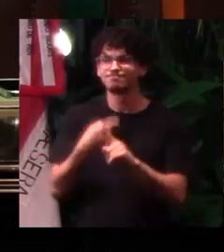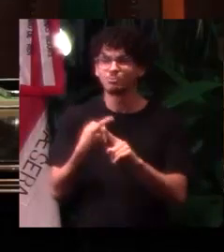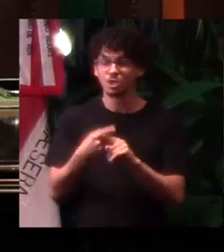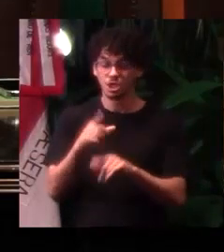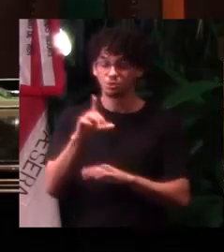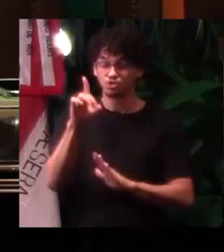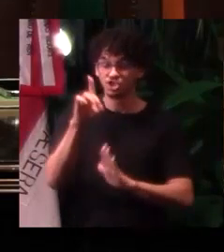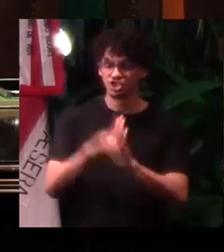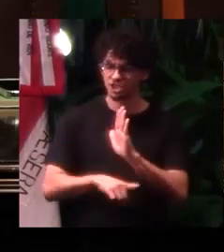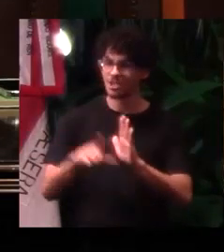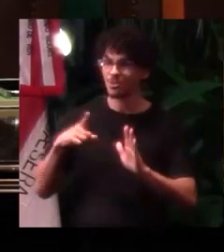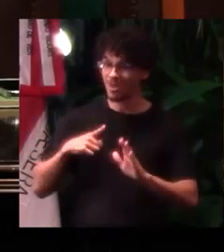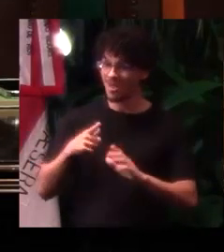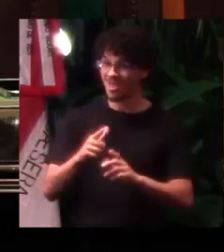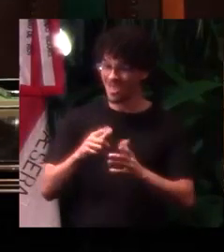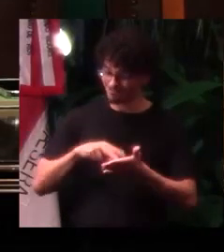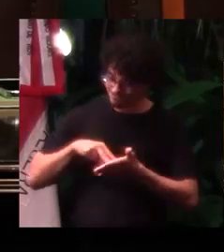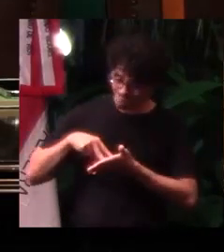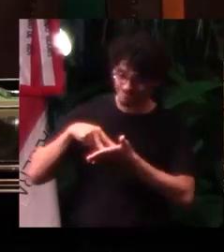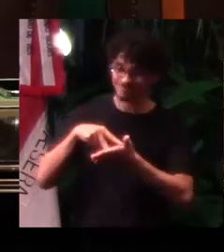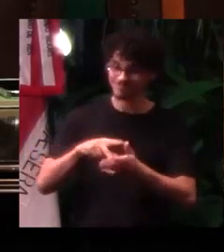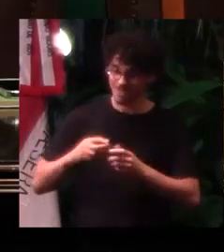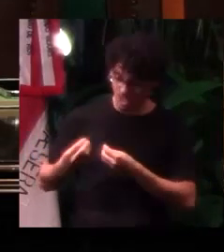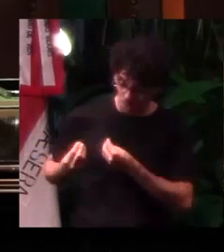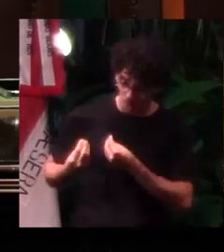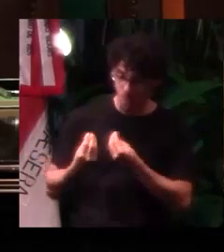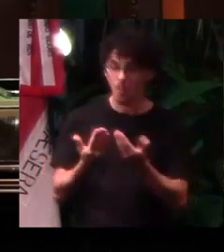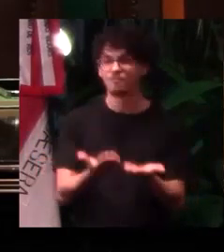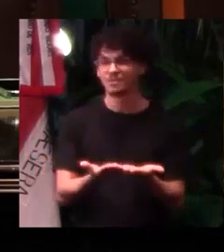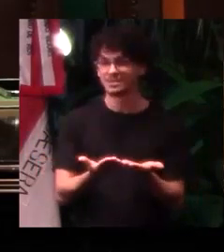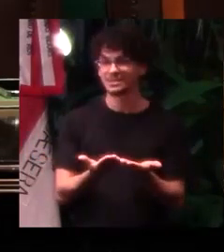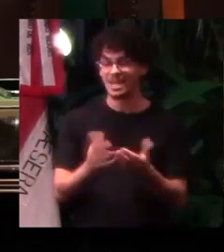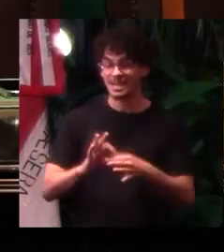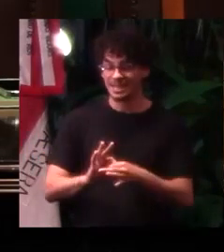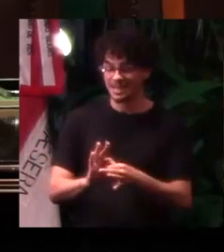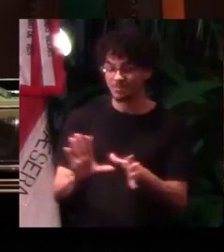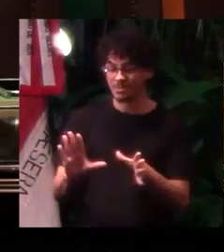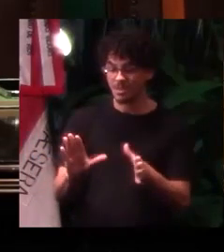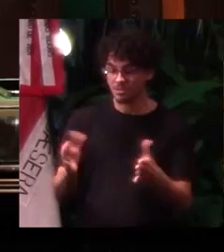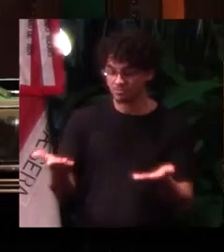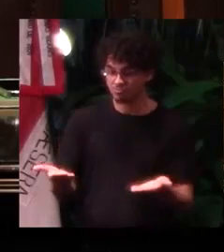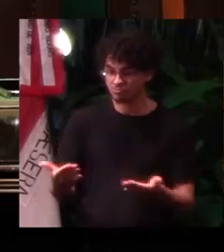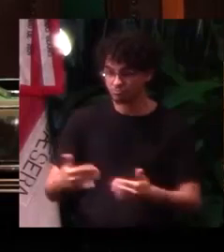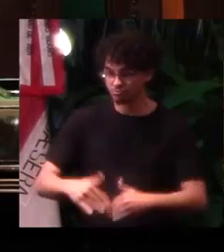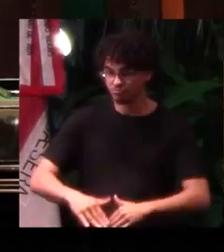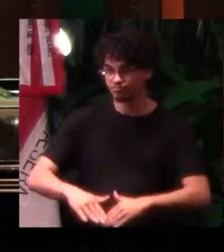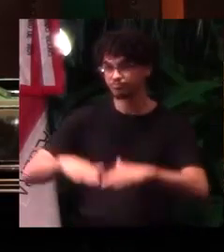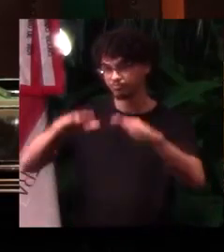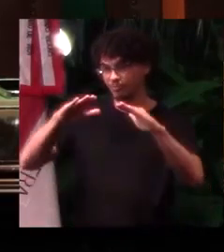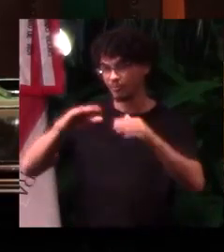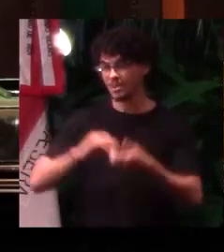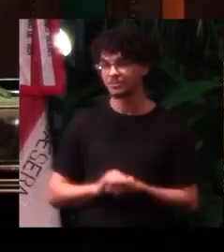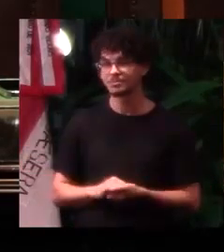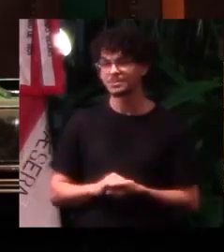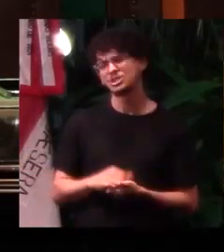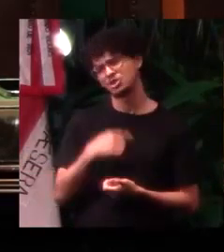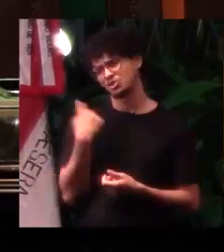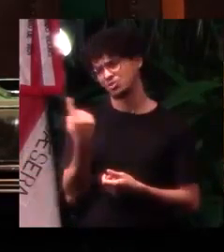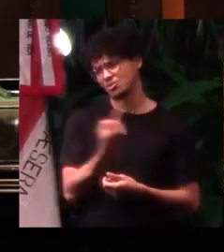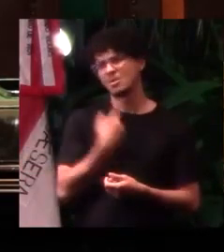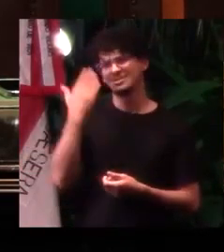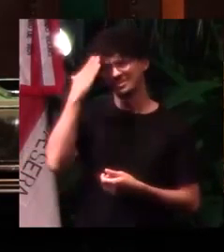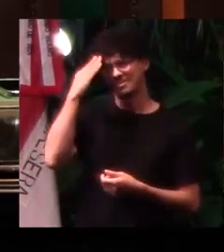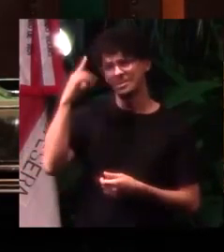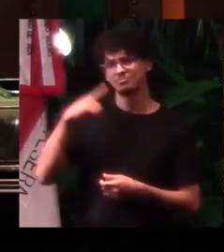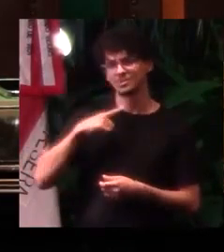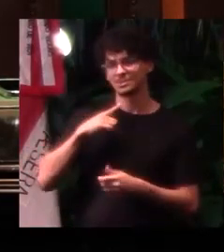direito garantir a liberdade de criação. E nós sabemos que os momentos históricos em que